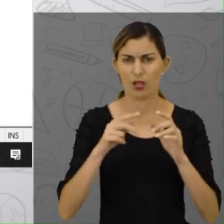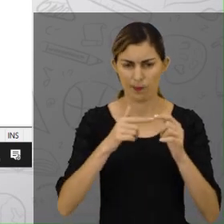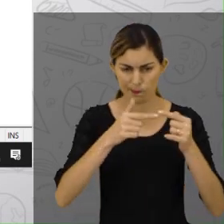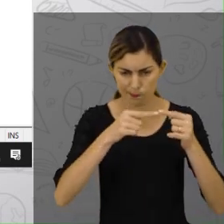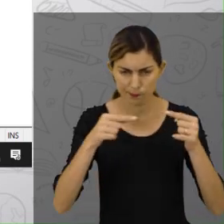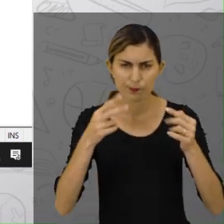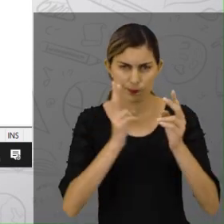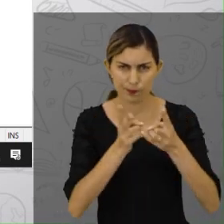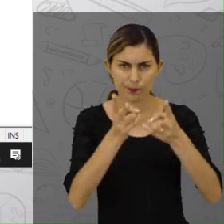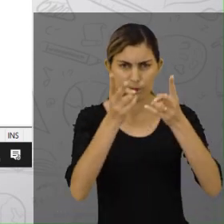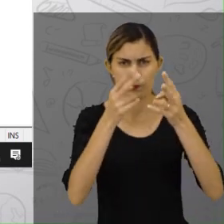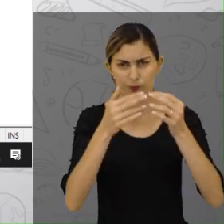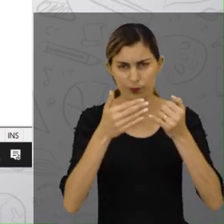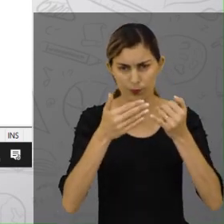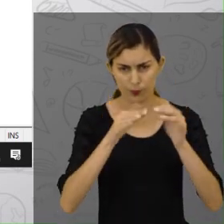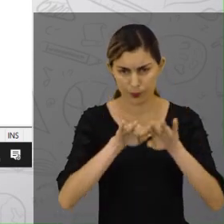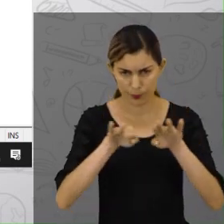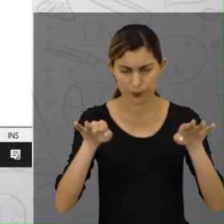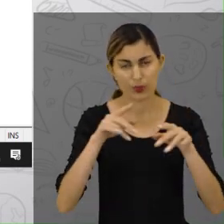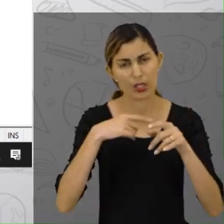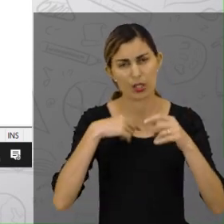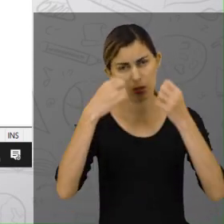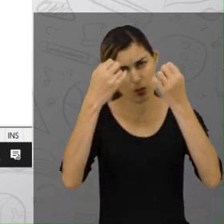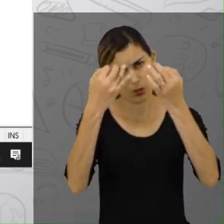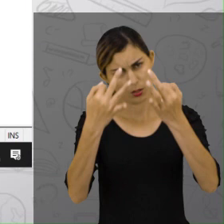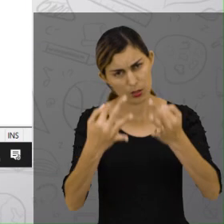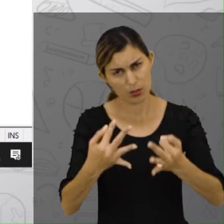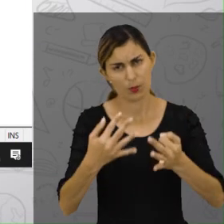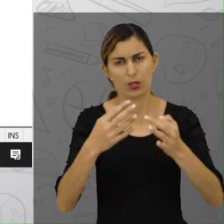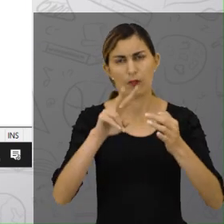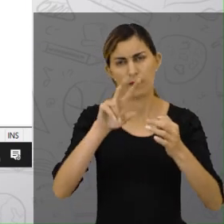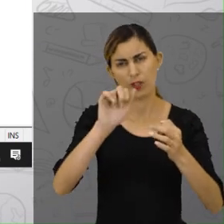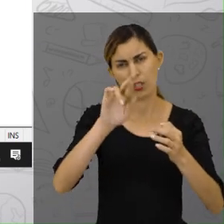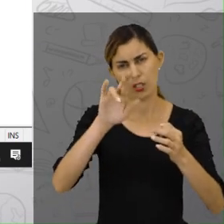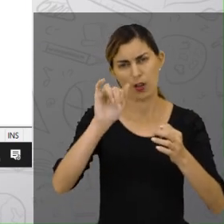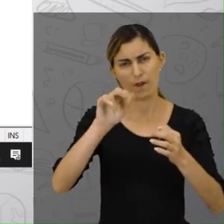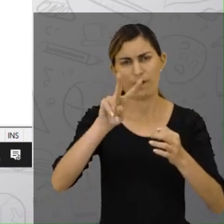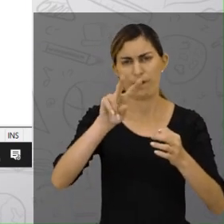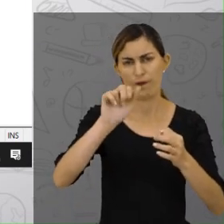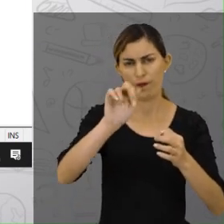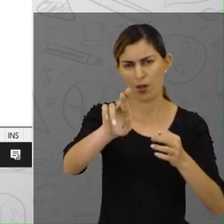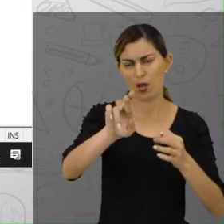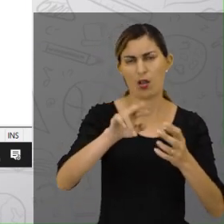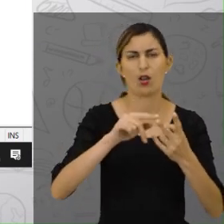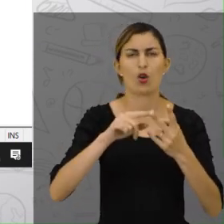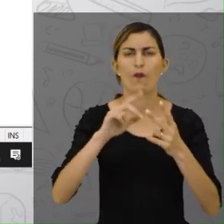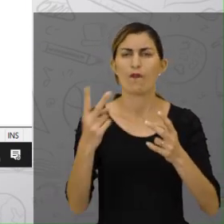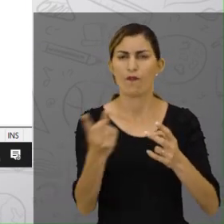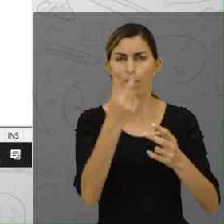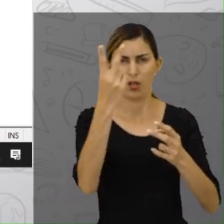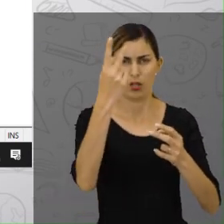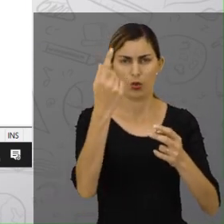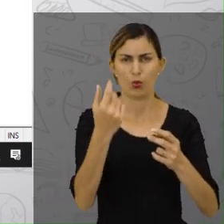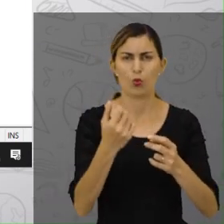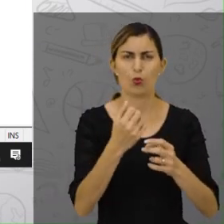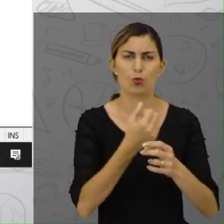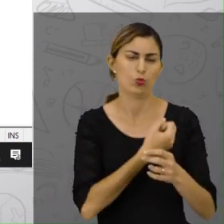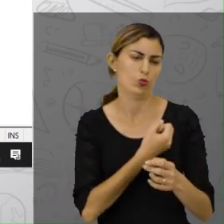Nesta linha, nós estamos declarando a variável var com o